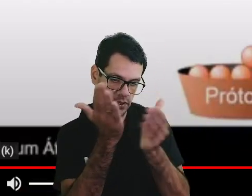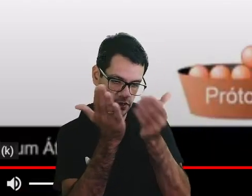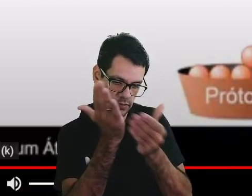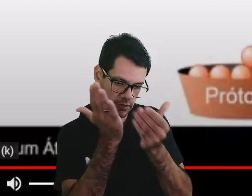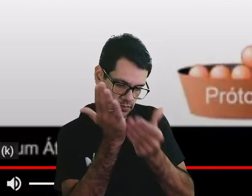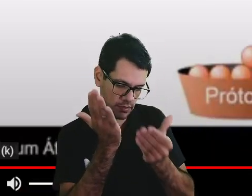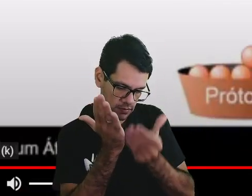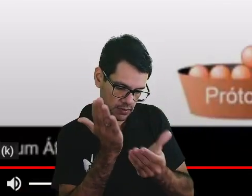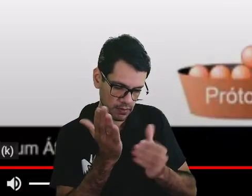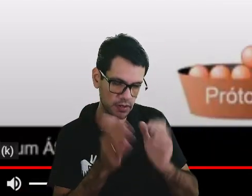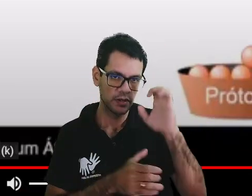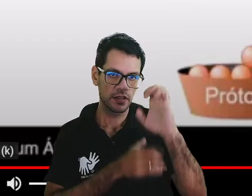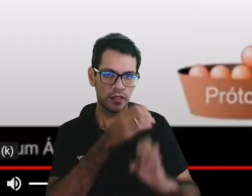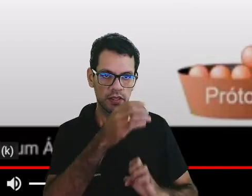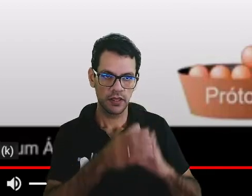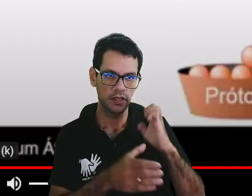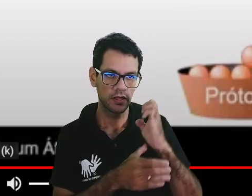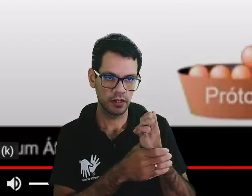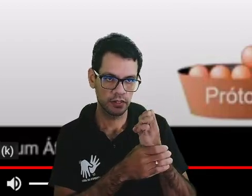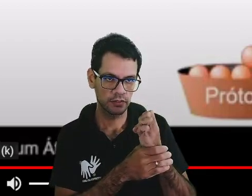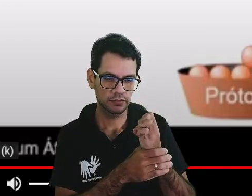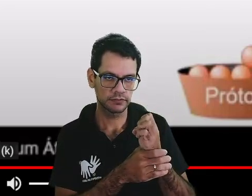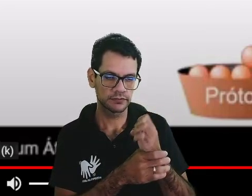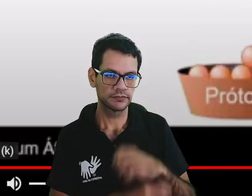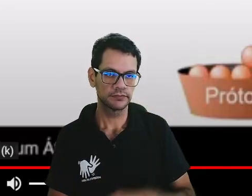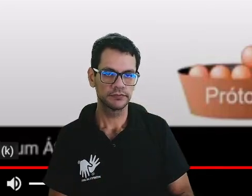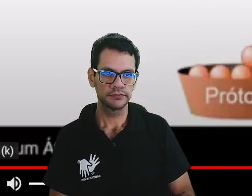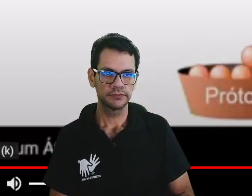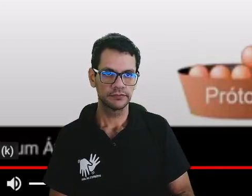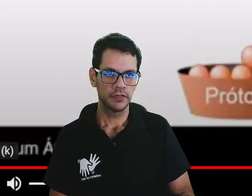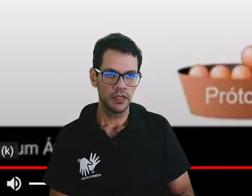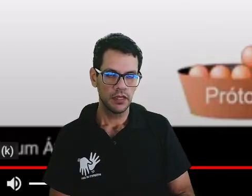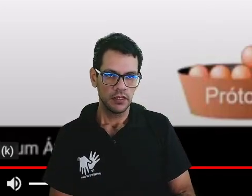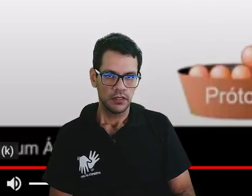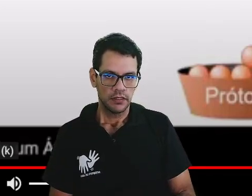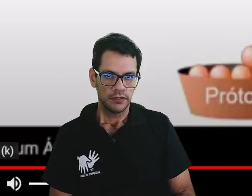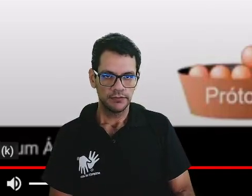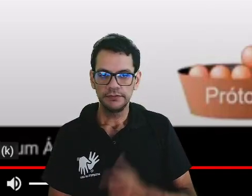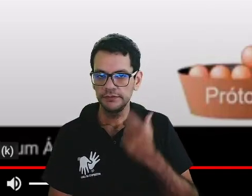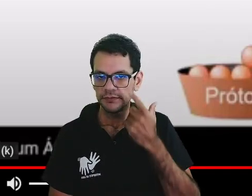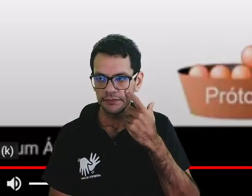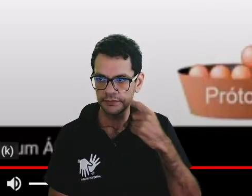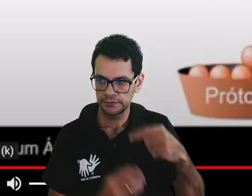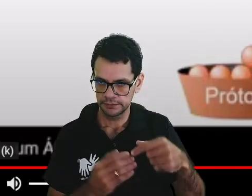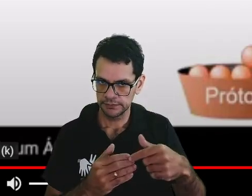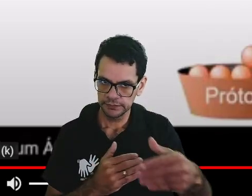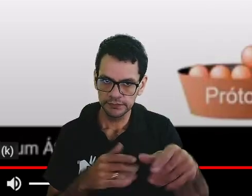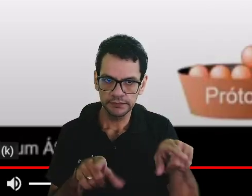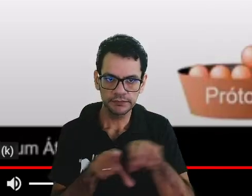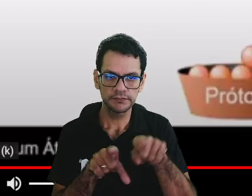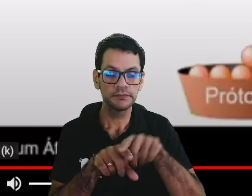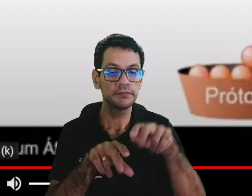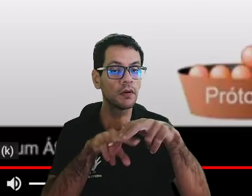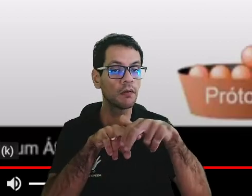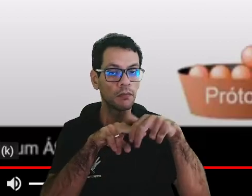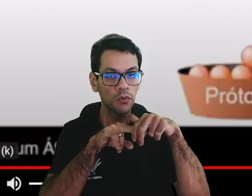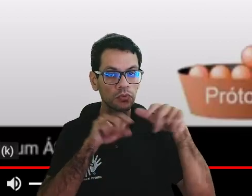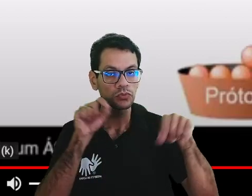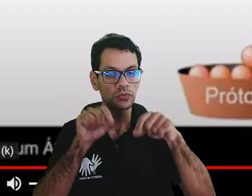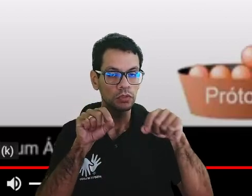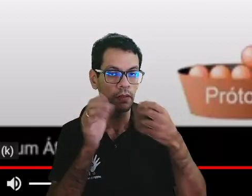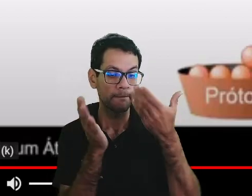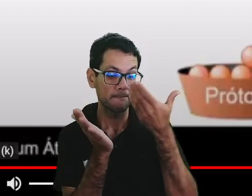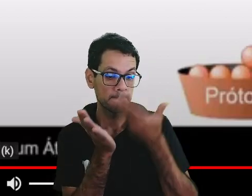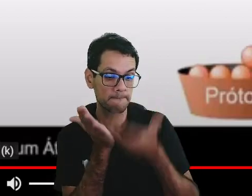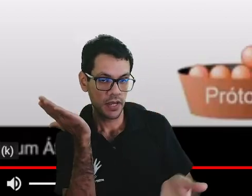elétrons para ficar com 8. Isso a gente vai ver adiante também. Por isso, quando eles perdem